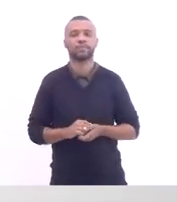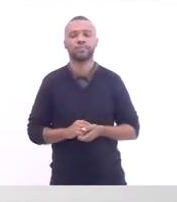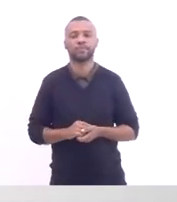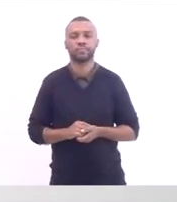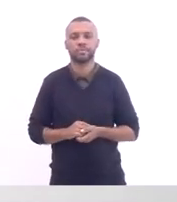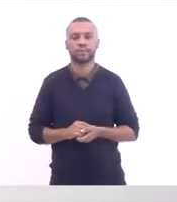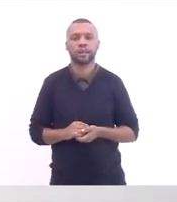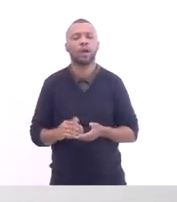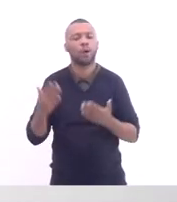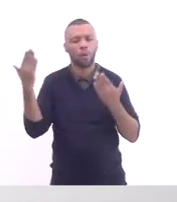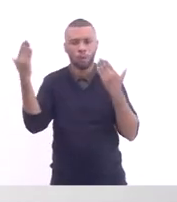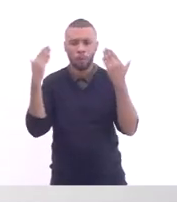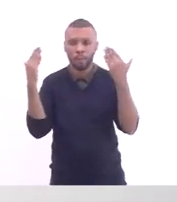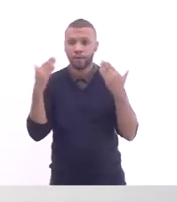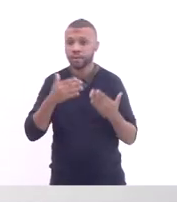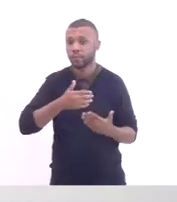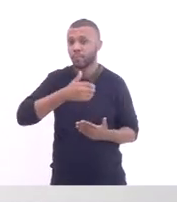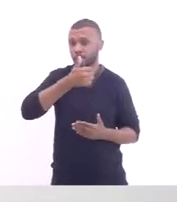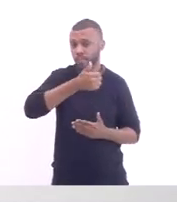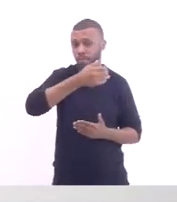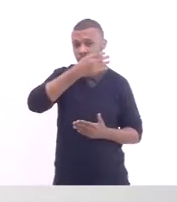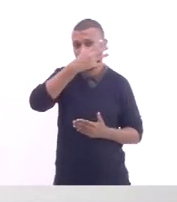comparando com o primeiro quadrimestre de 2021.